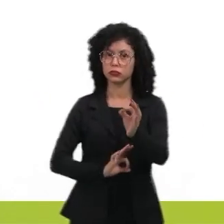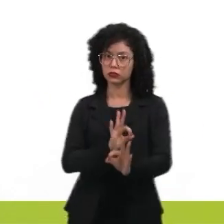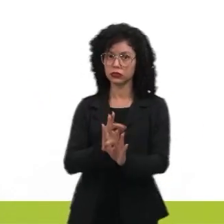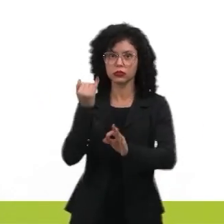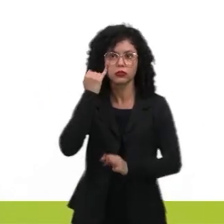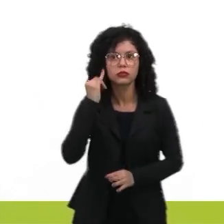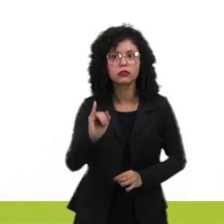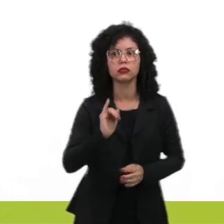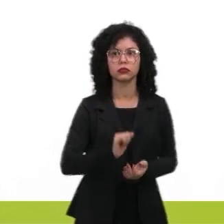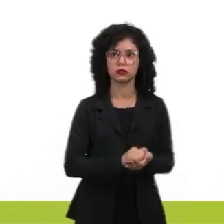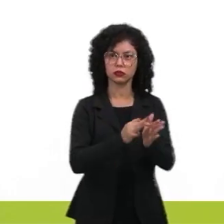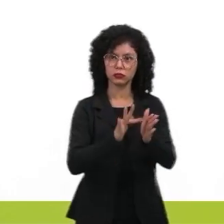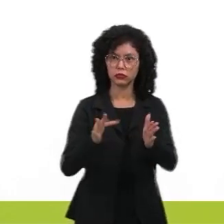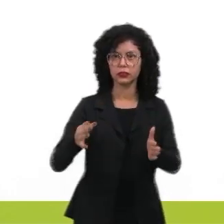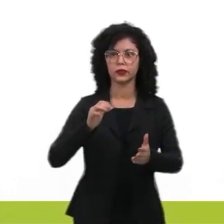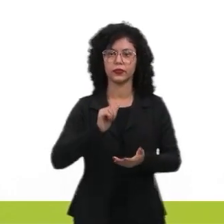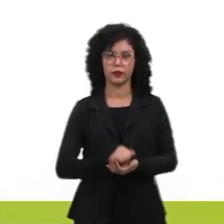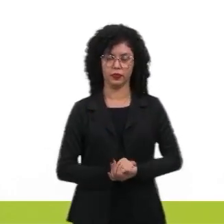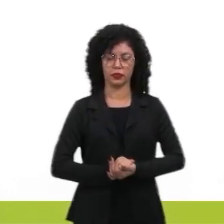ideia de funcionário, nós